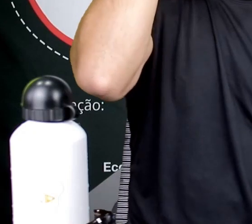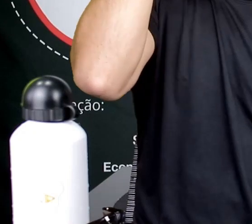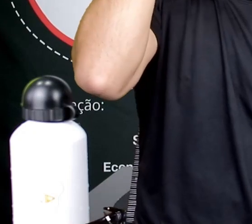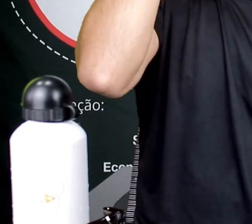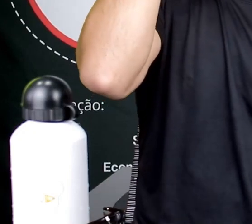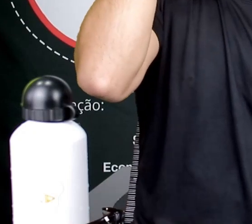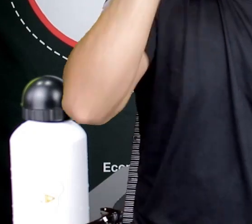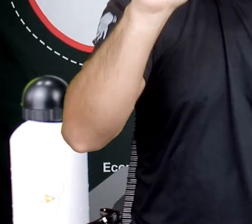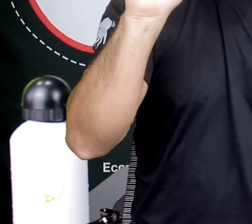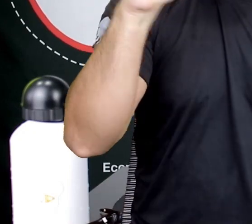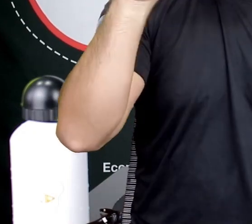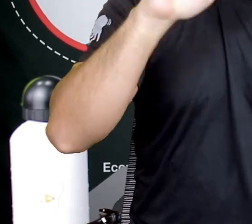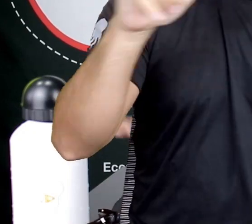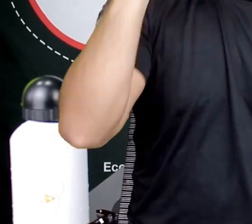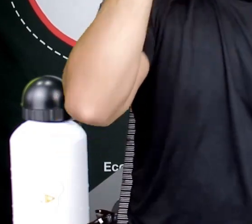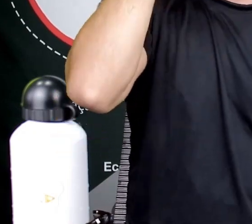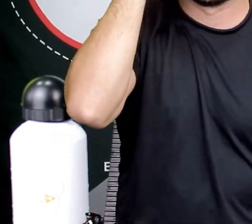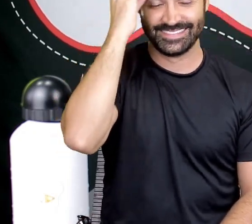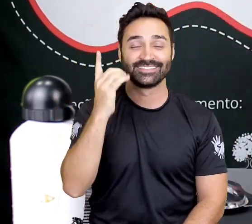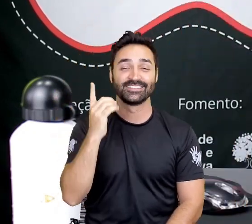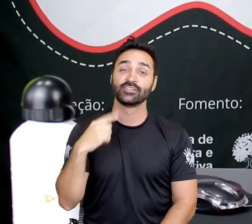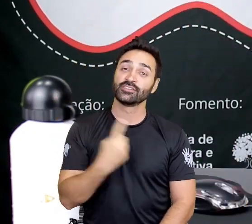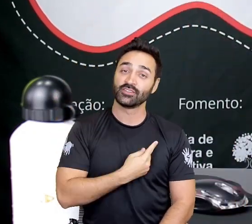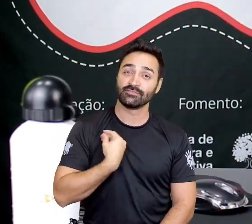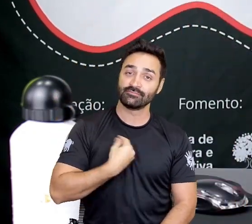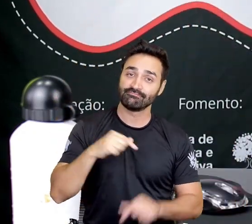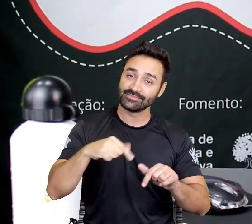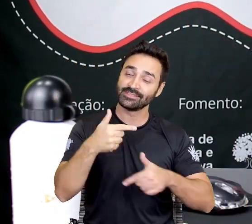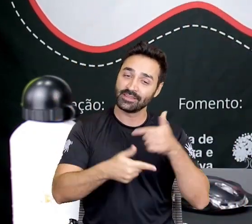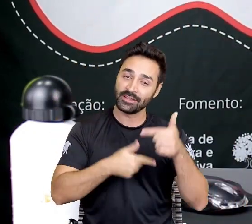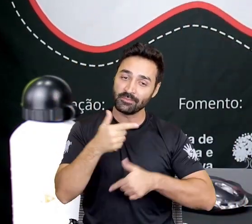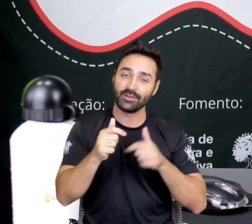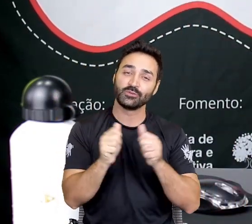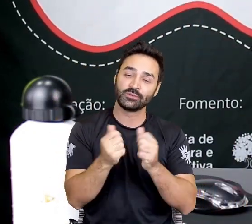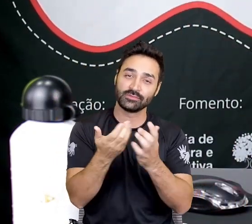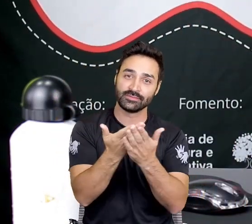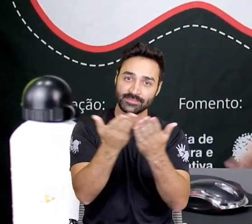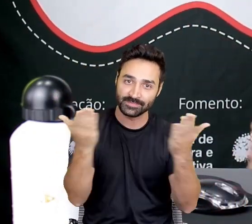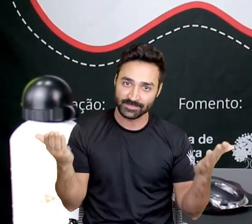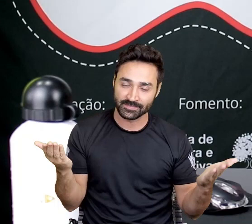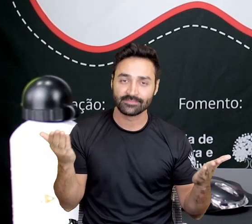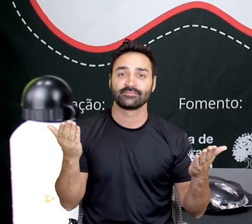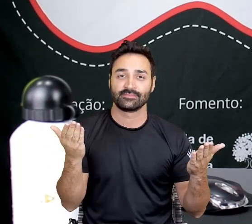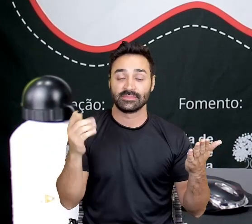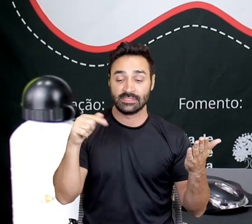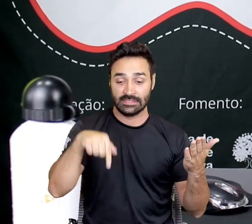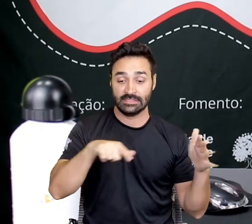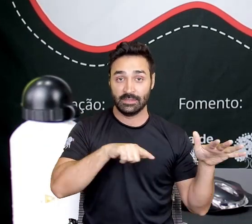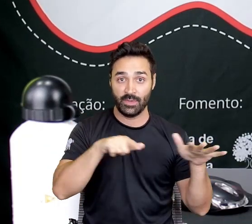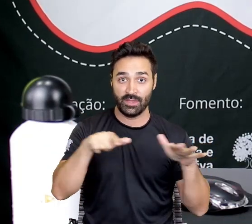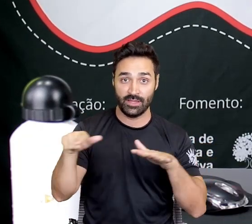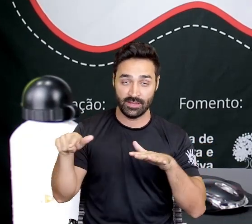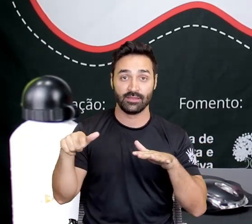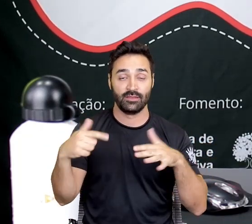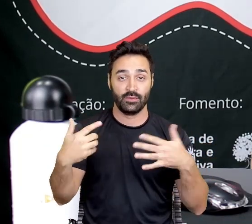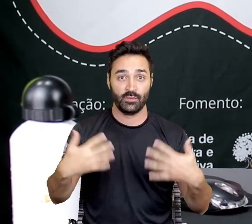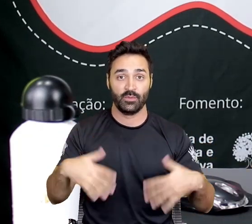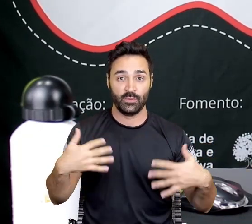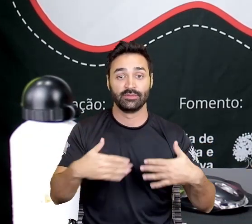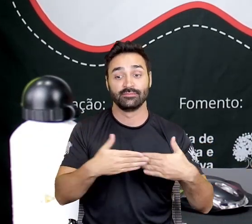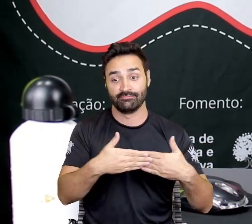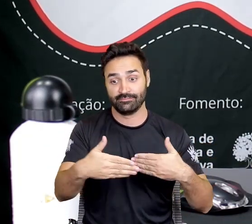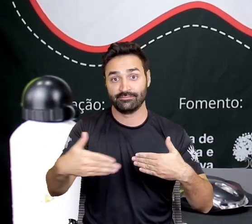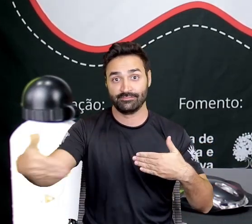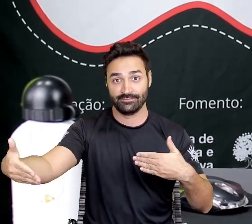Sinal do Daniel. E a gente vai estar aqui fazendo esse trabalho junto com vocês durante essa semana e essas semanas